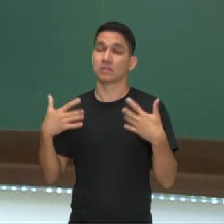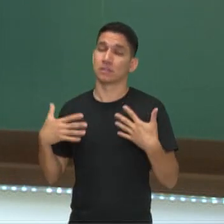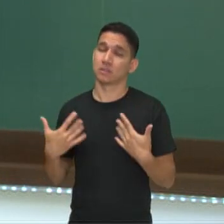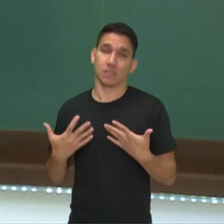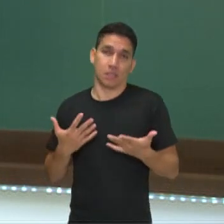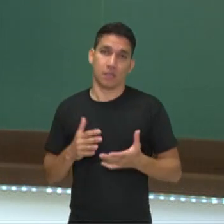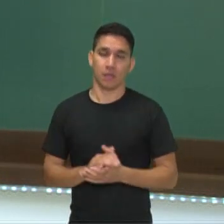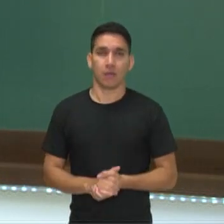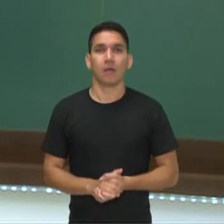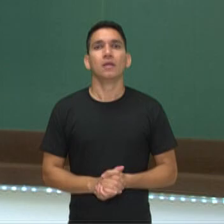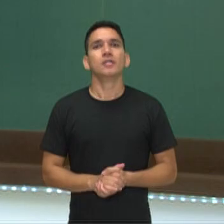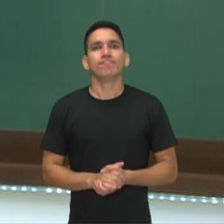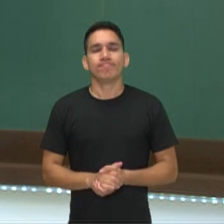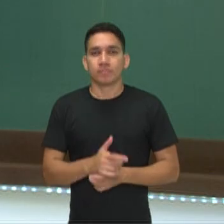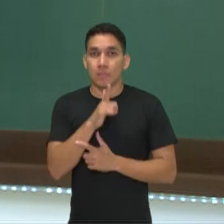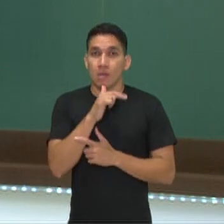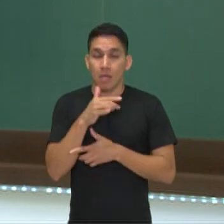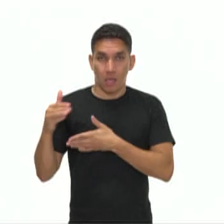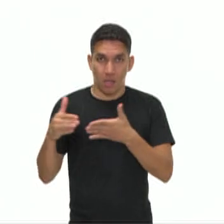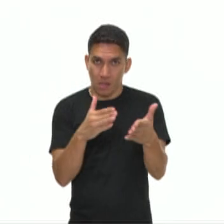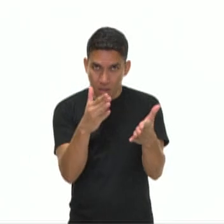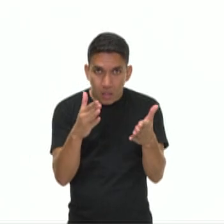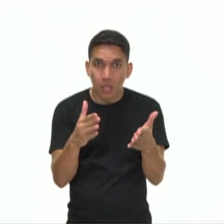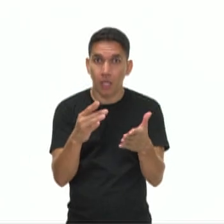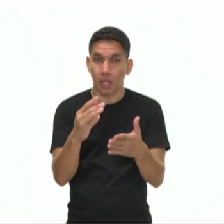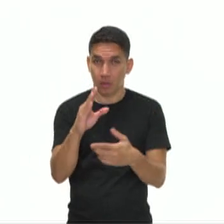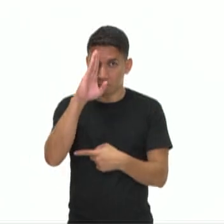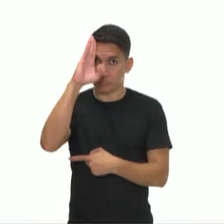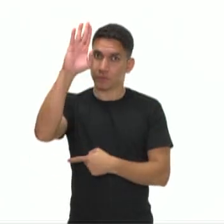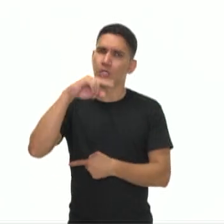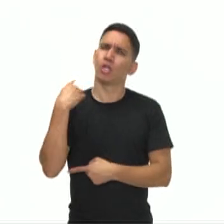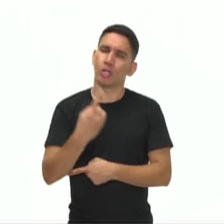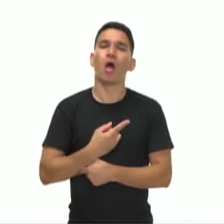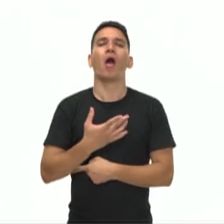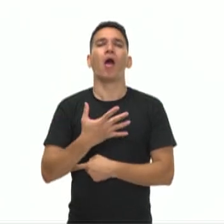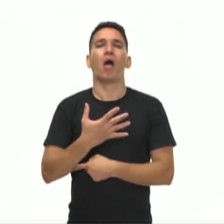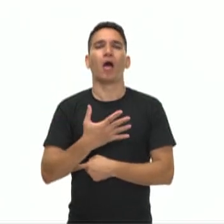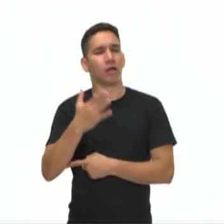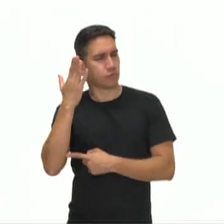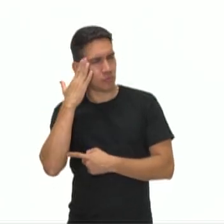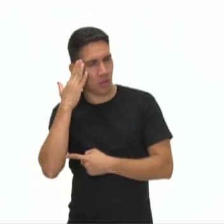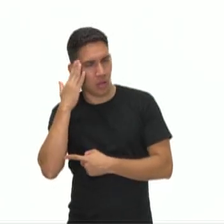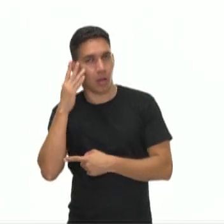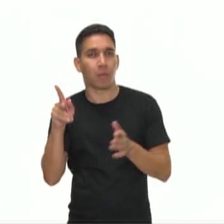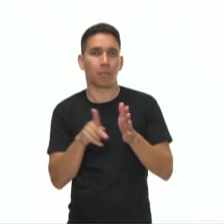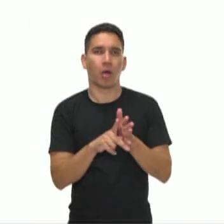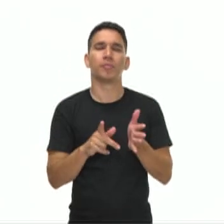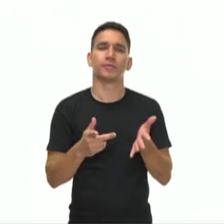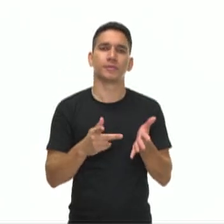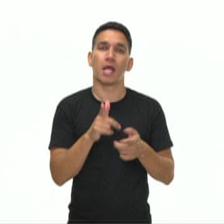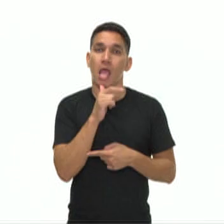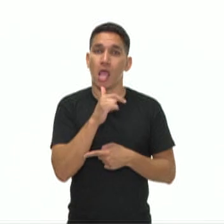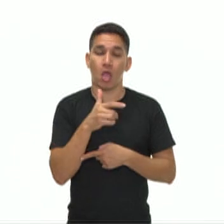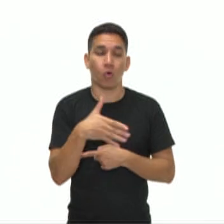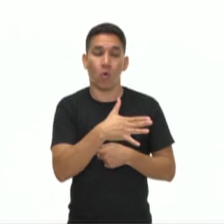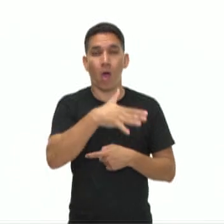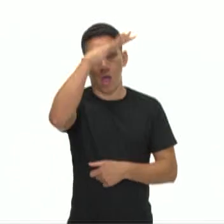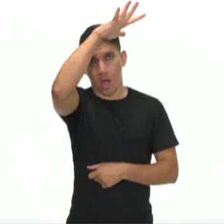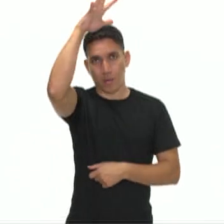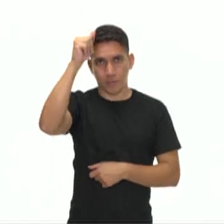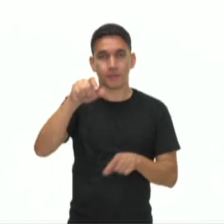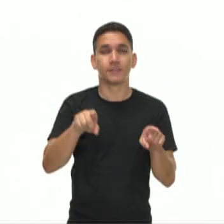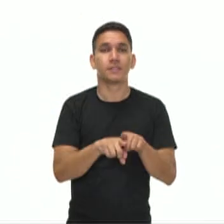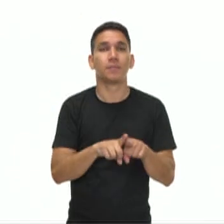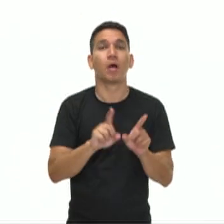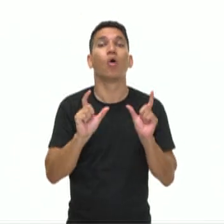país. E os rios de destaque, Rio Amazonas, rios conhecidos, né, do nosso vocabulário, Rio Amazonas e